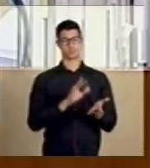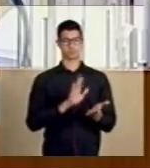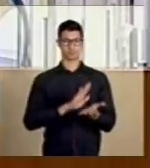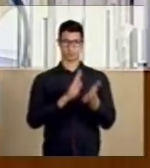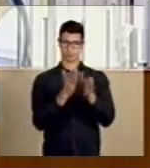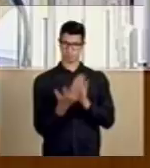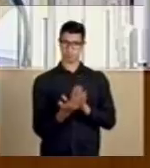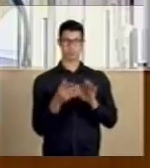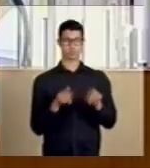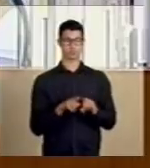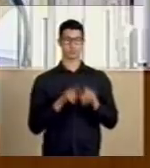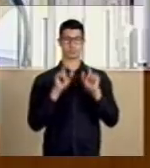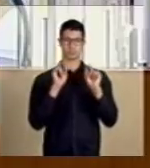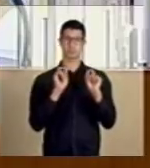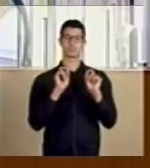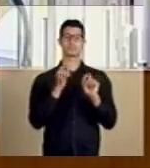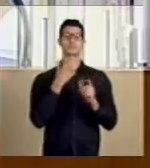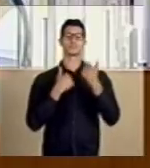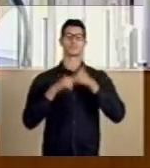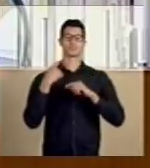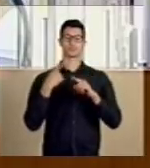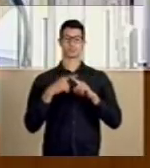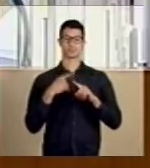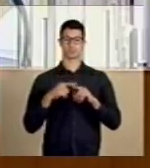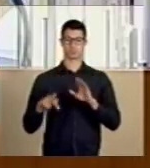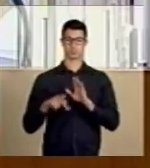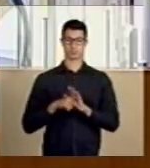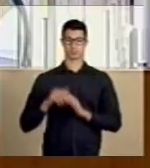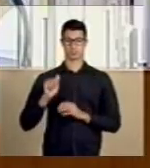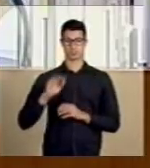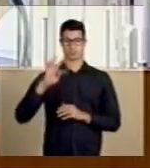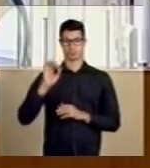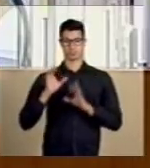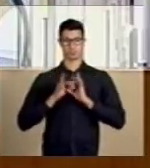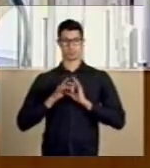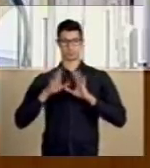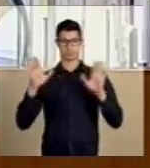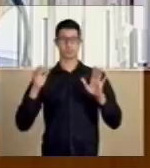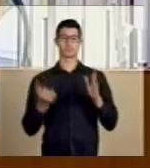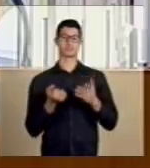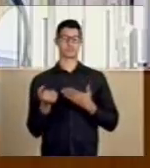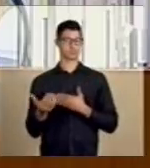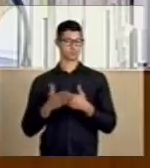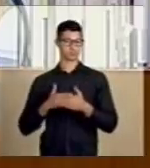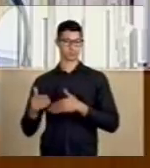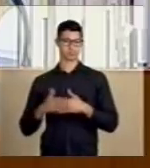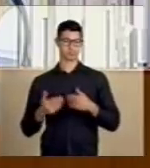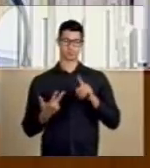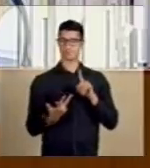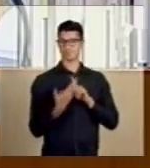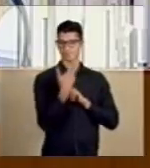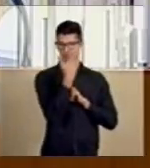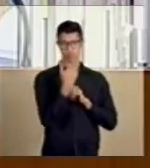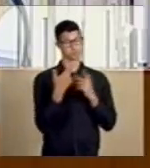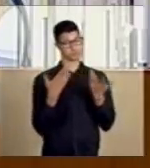transgêneros que assim o desejarem, porque é um exercício de liberdade, independente da cirurgia,